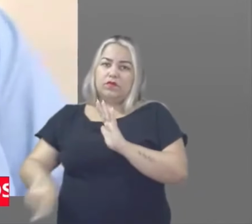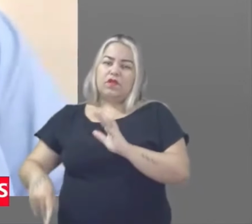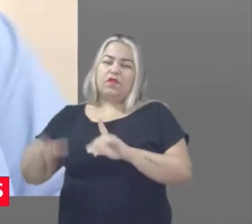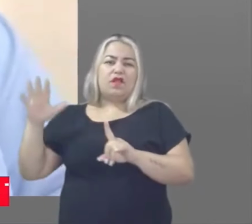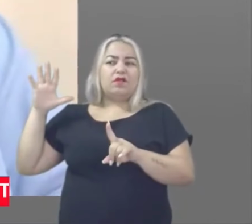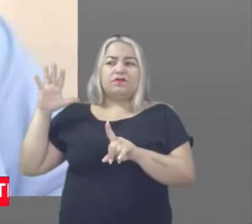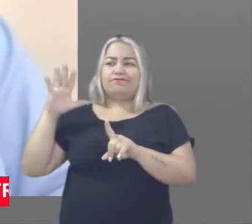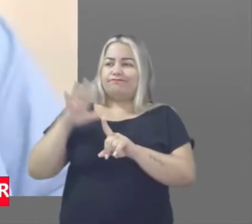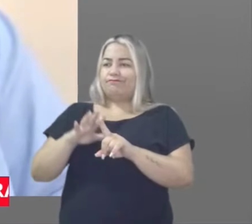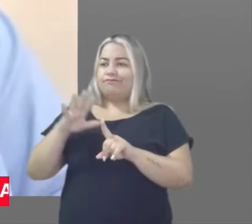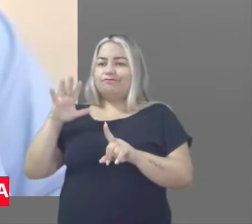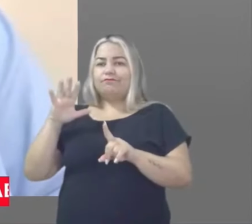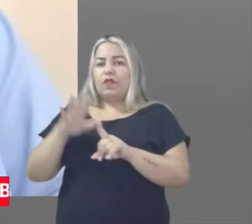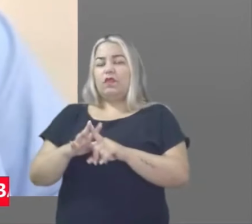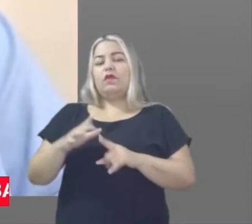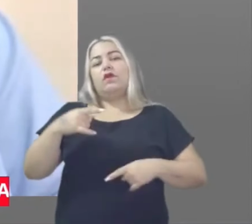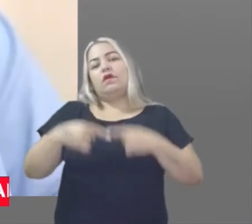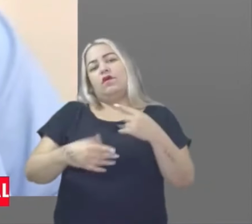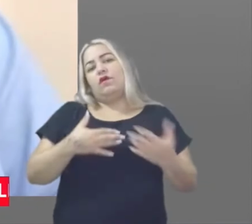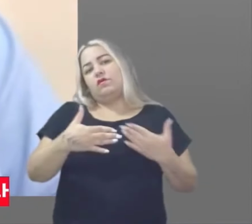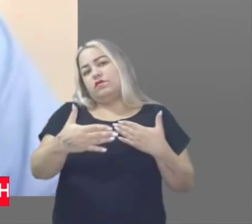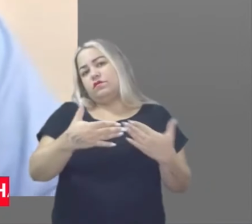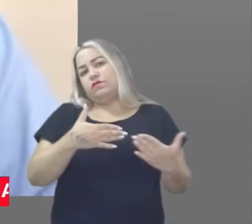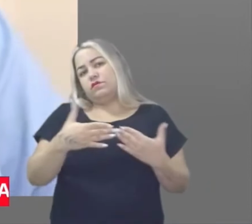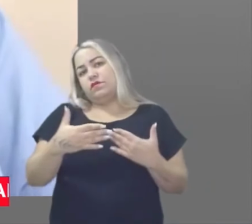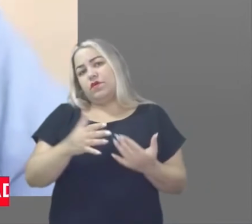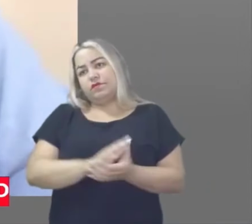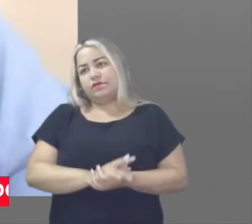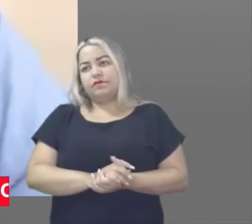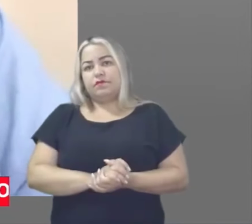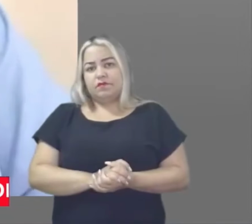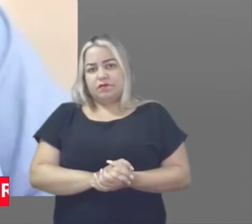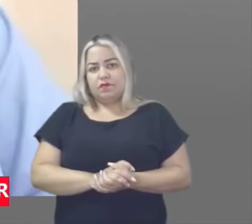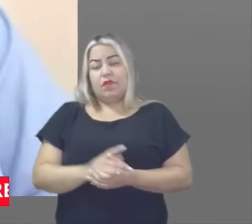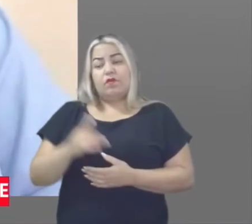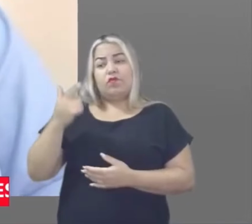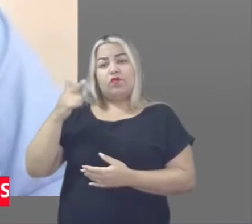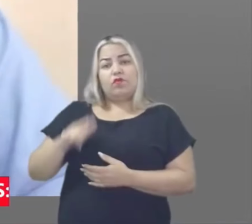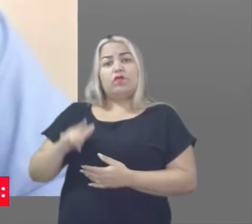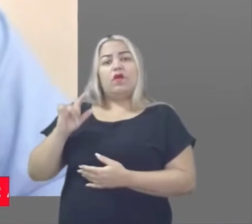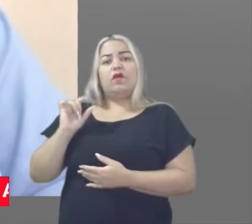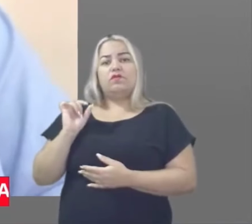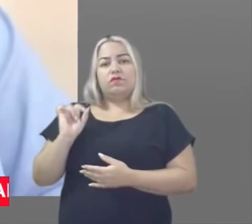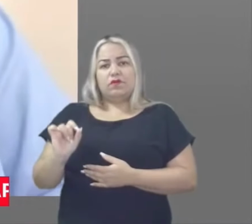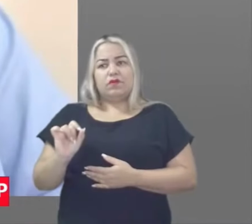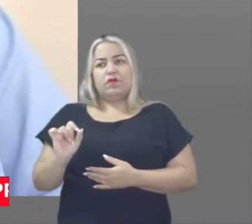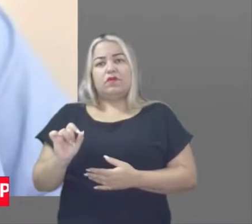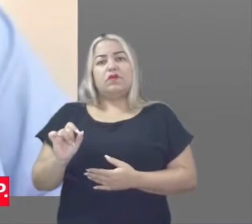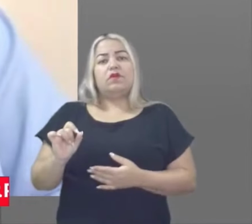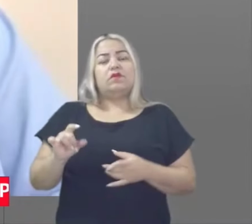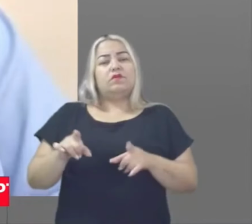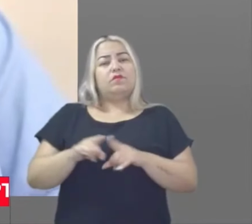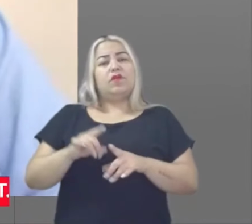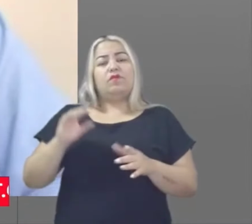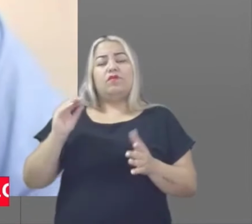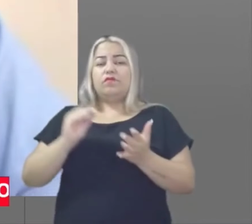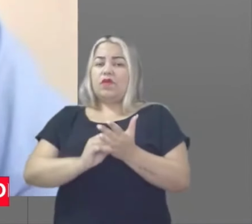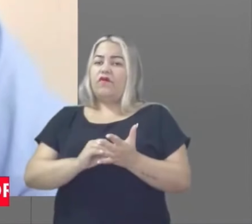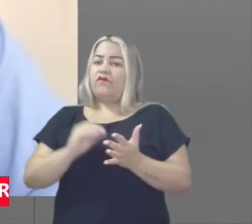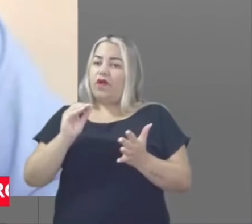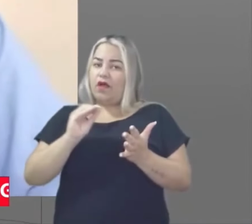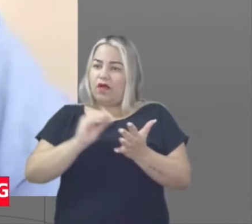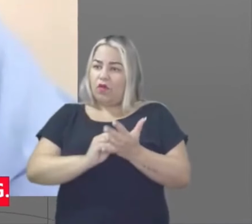atacado, né? Então isso dialoga com a subjetividade da tropa. Por um outro lado, ele comete uma ilegalidade, por